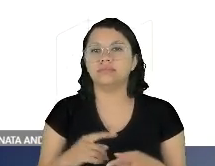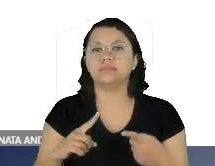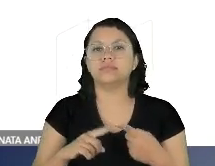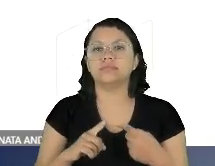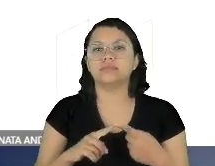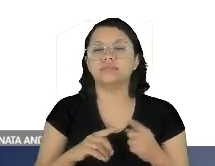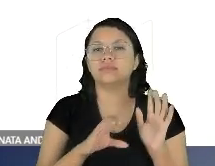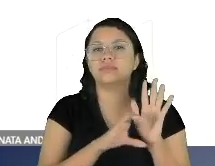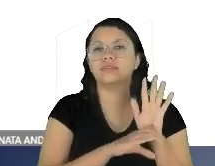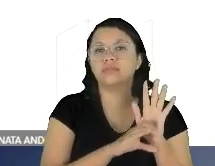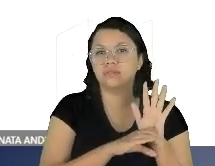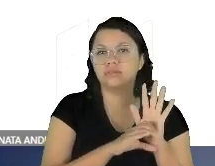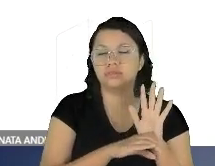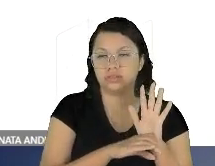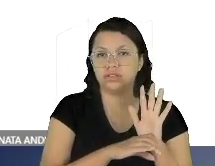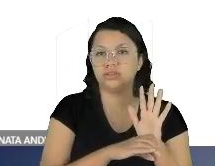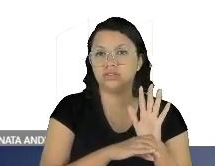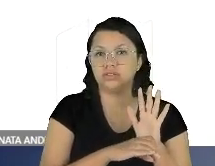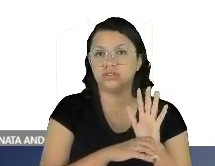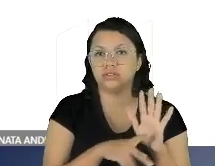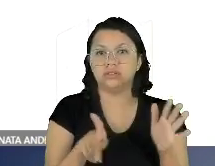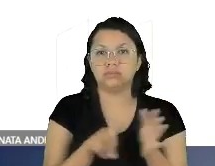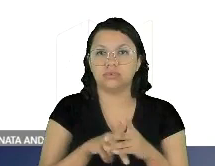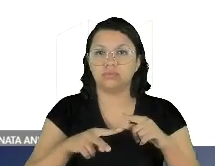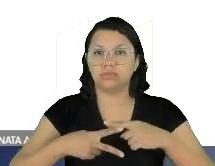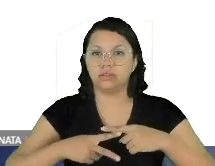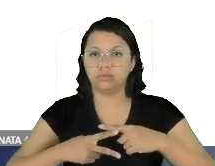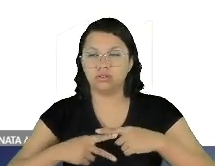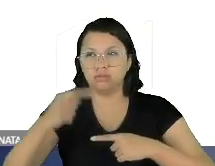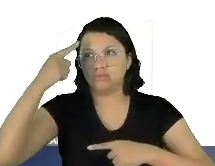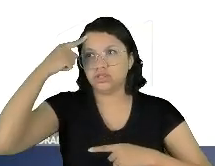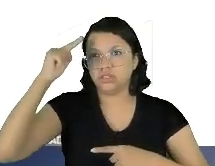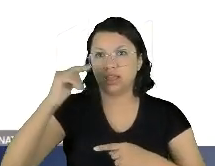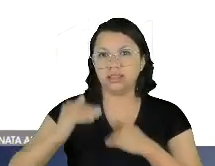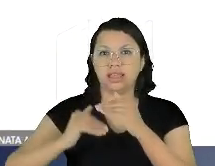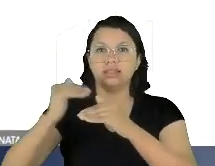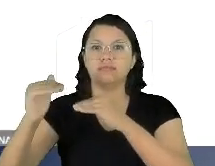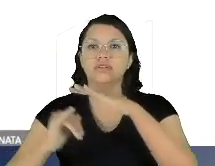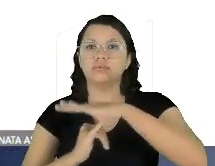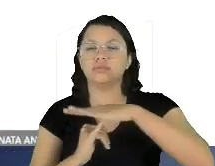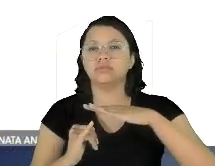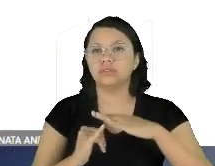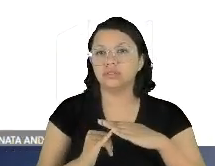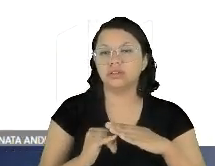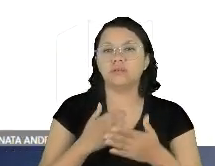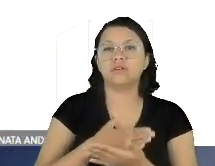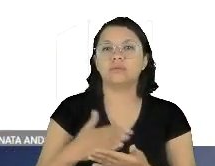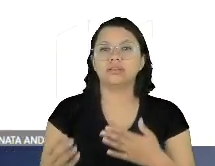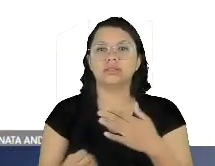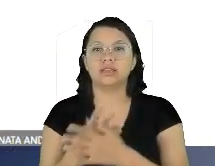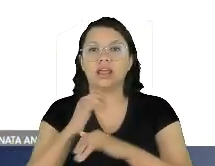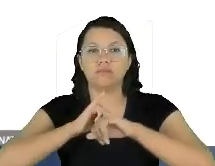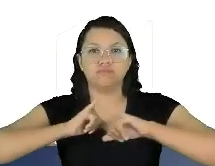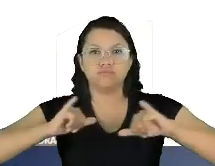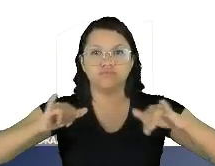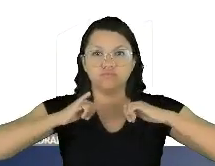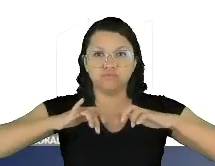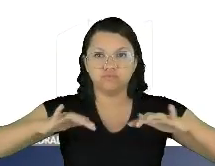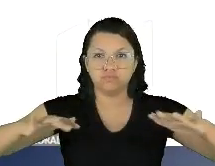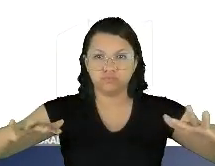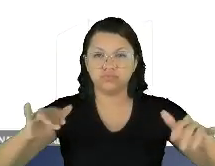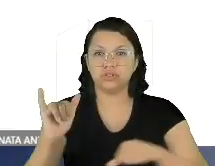é um conceito que perpassa por um laboratório de ideias, que através de uma instituição passa a produzir, difundir e